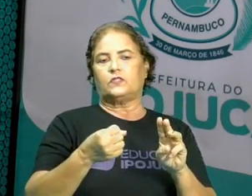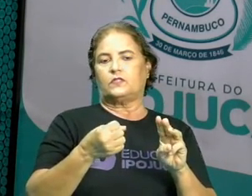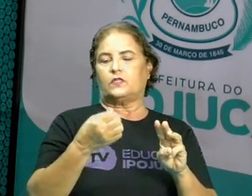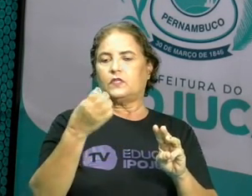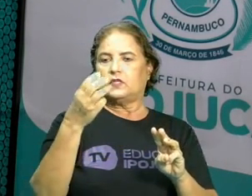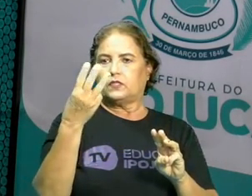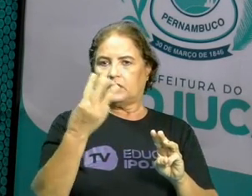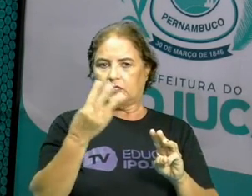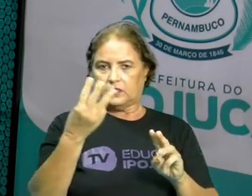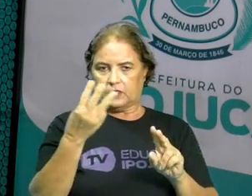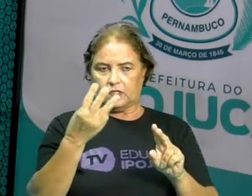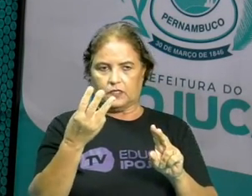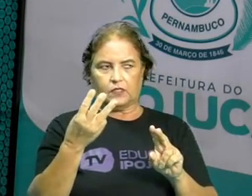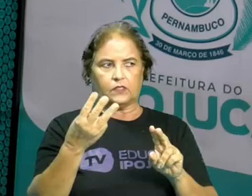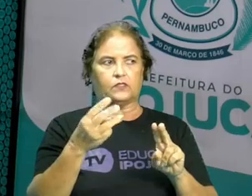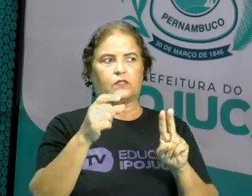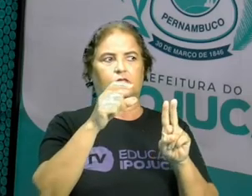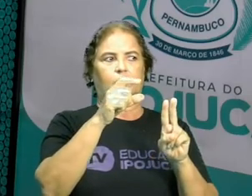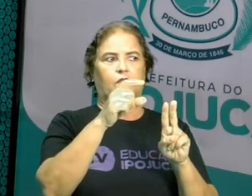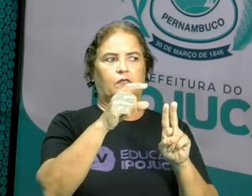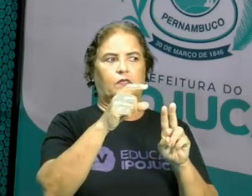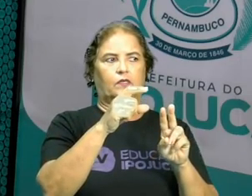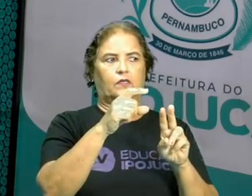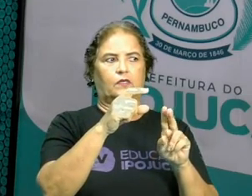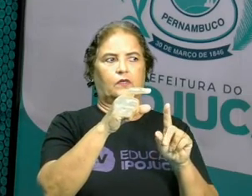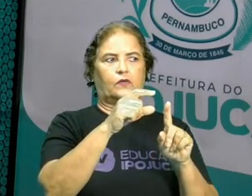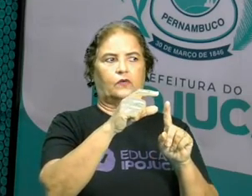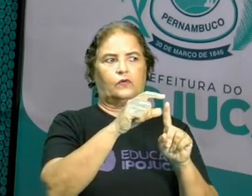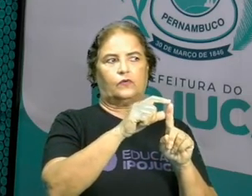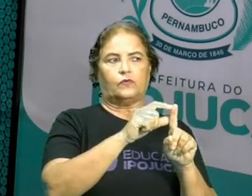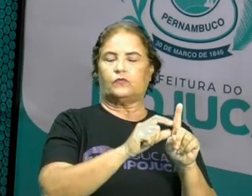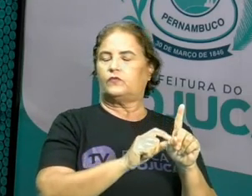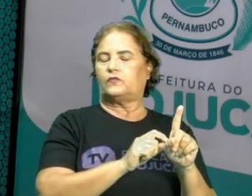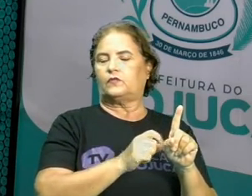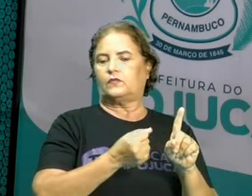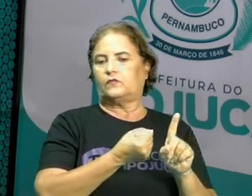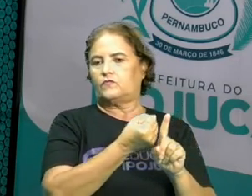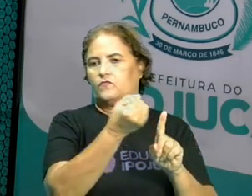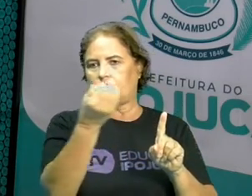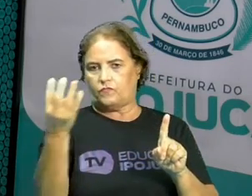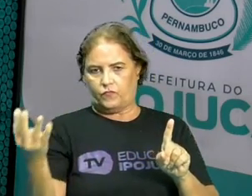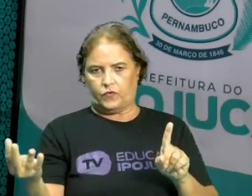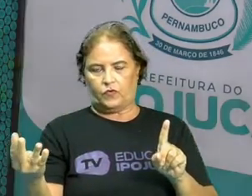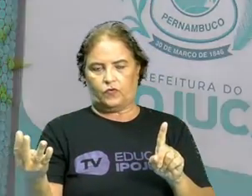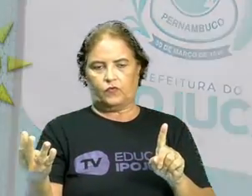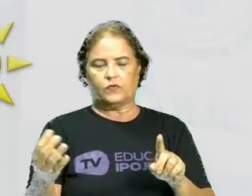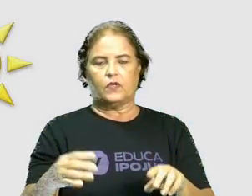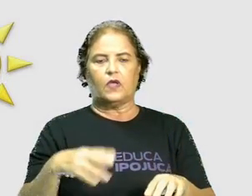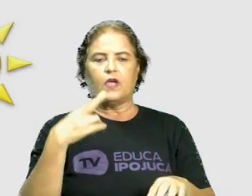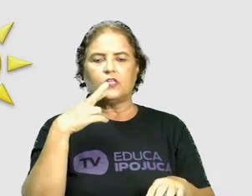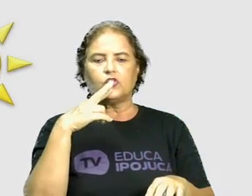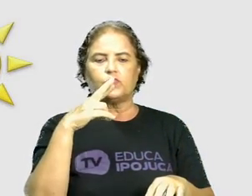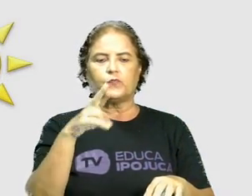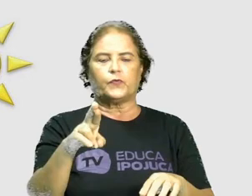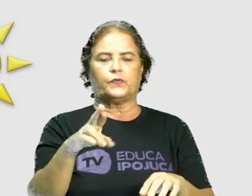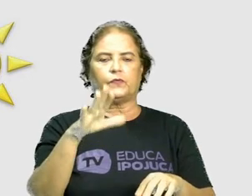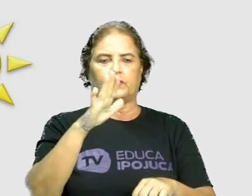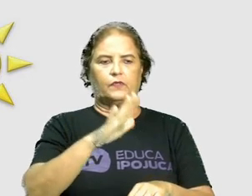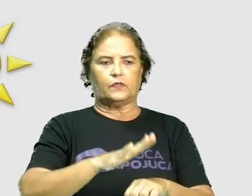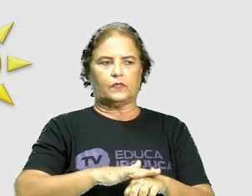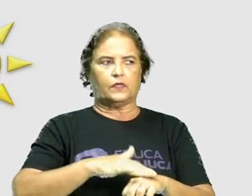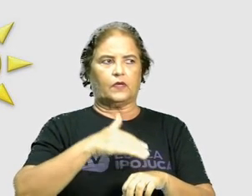Classe. E respondeu certo quem disse que a maior classe de todos esses valores é